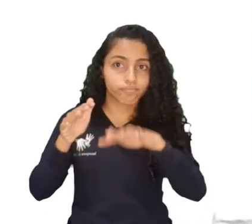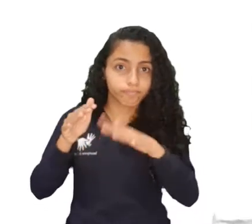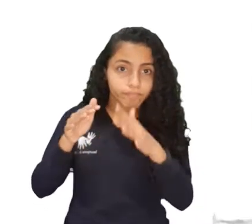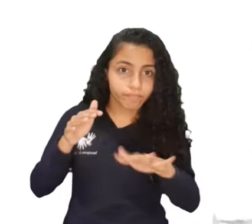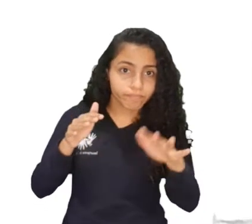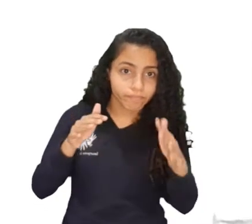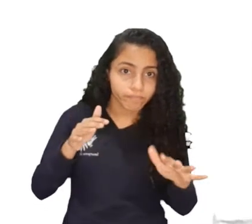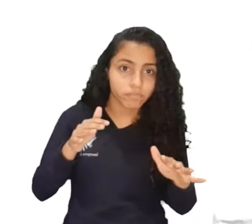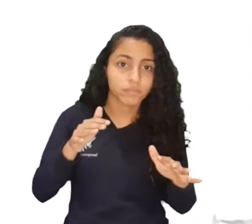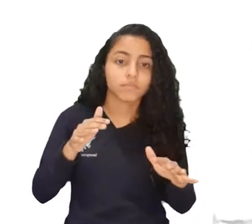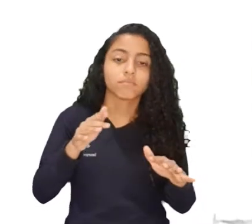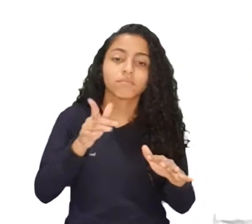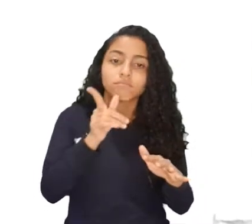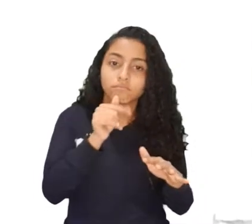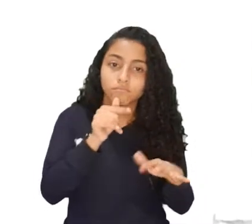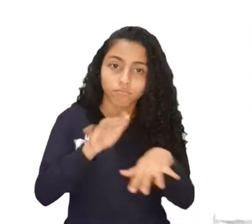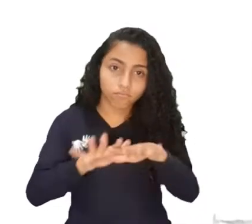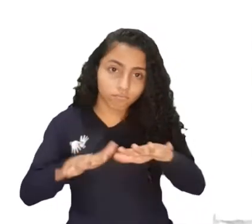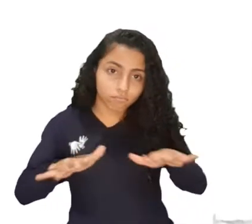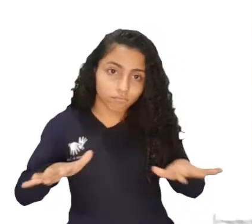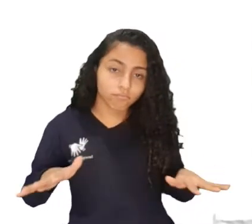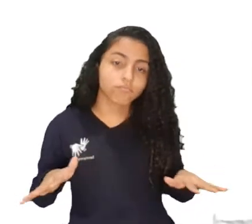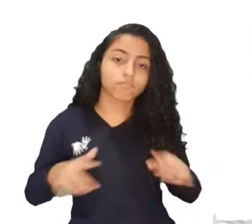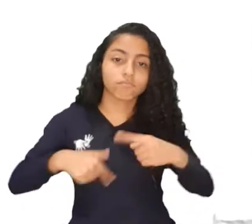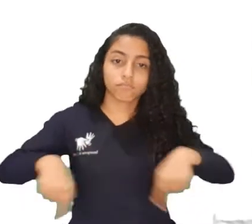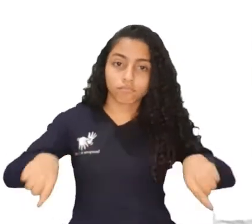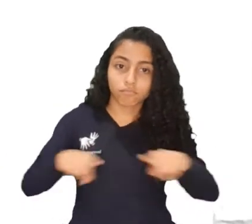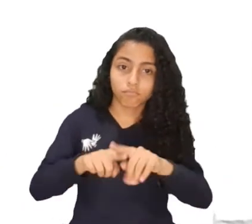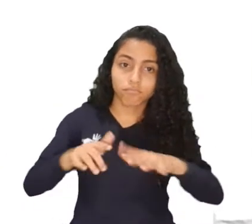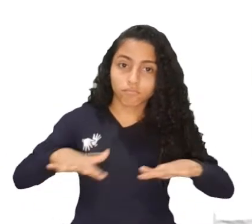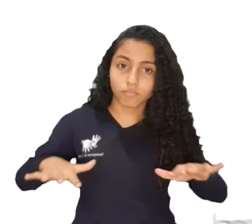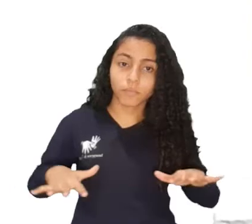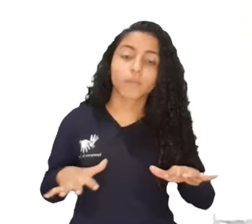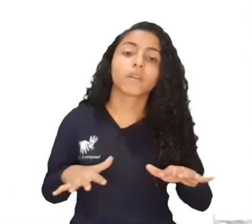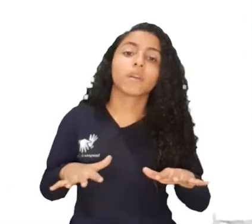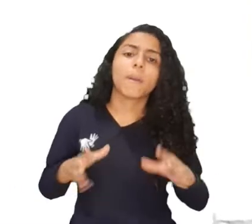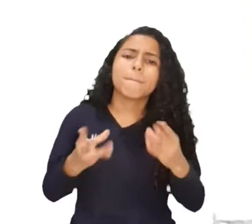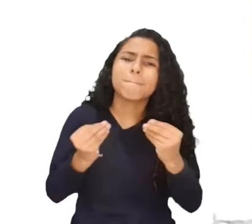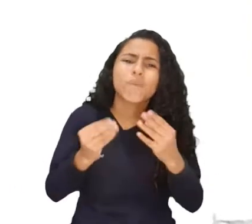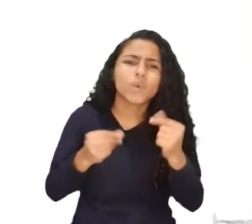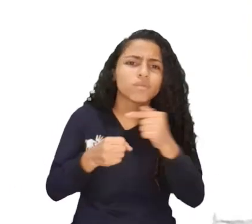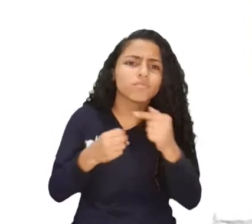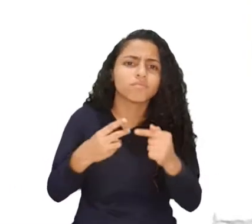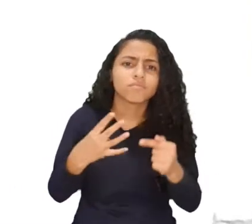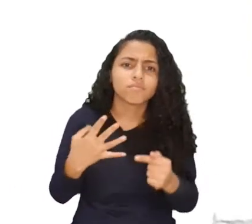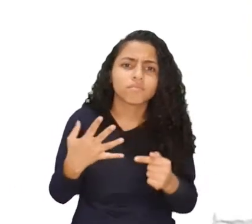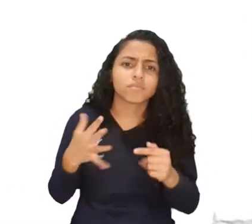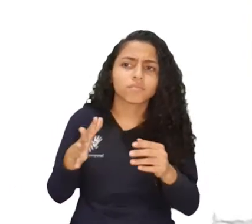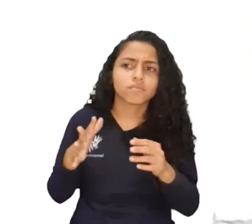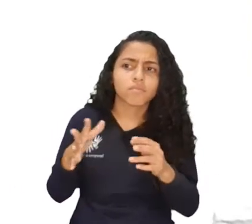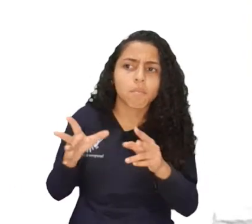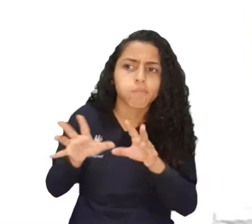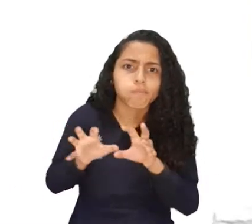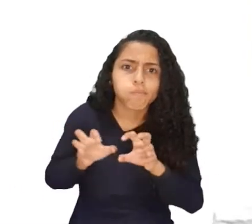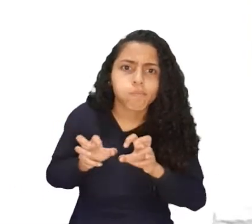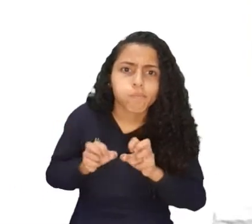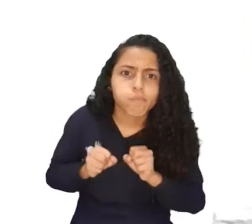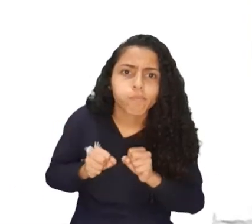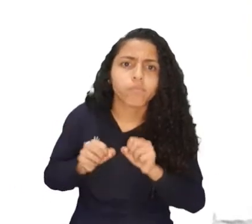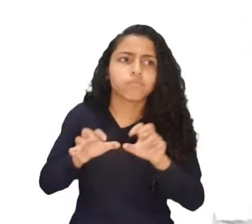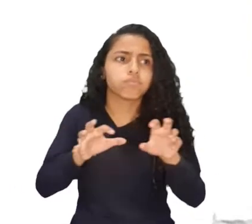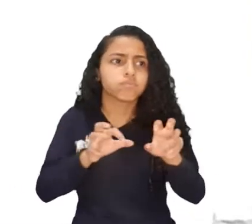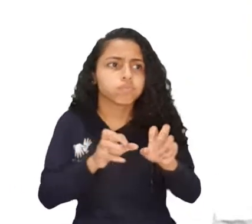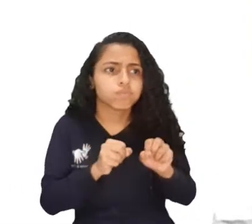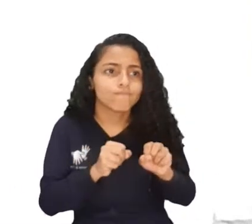doce, sendo que muitas espécies vão contraindo sua distribuição geográfica e ocorrendo migrações